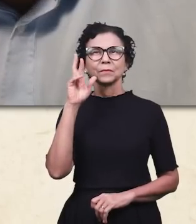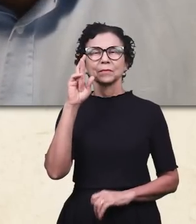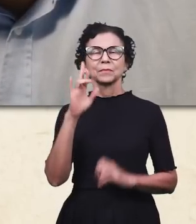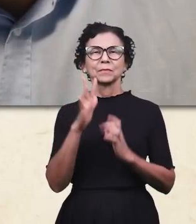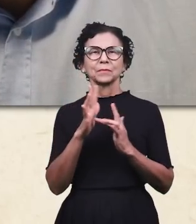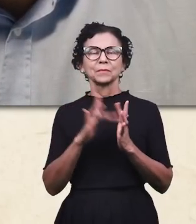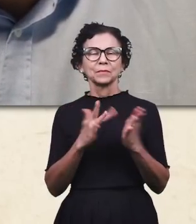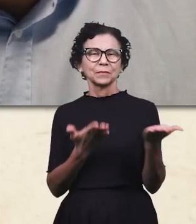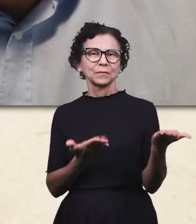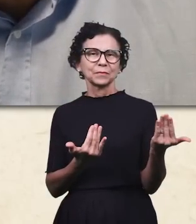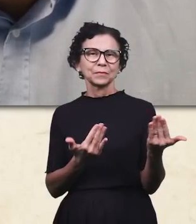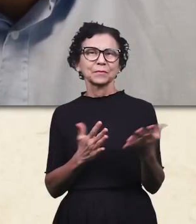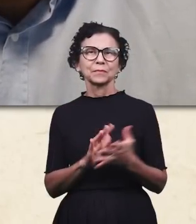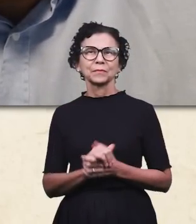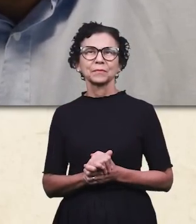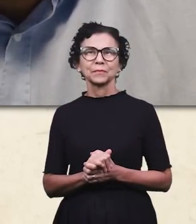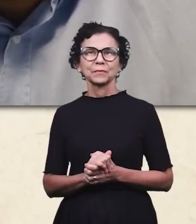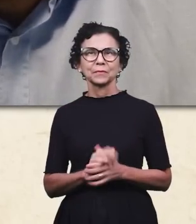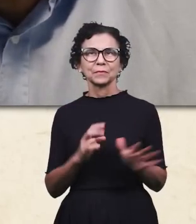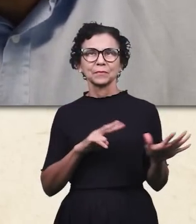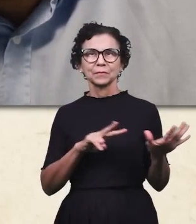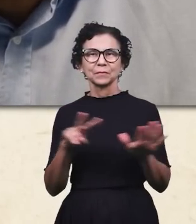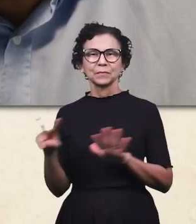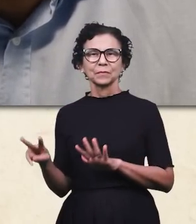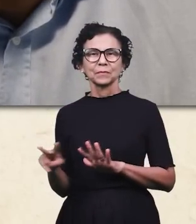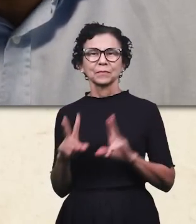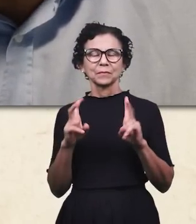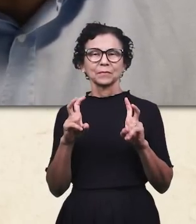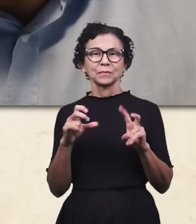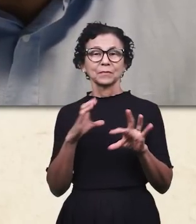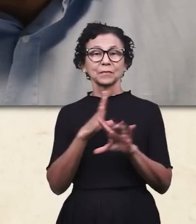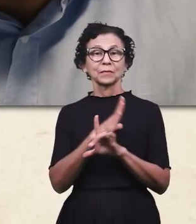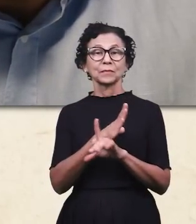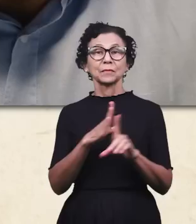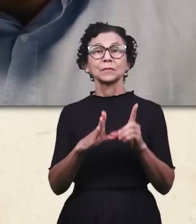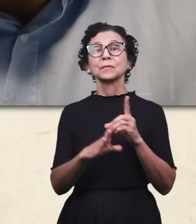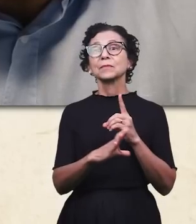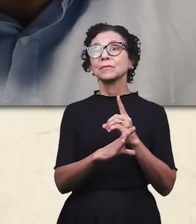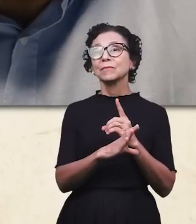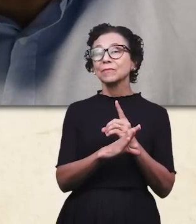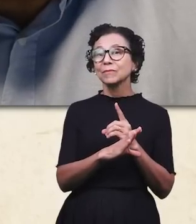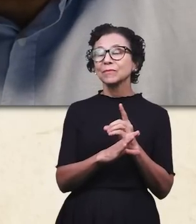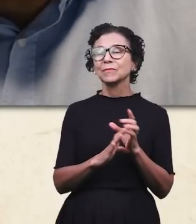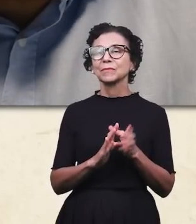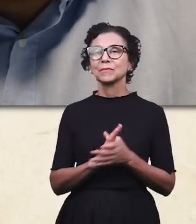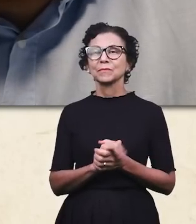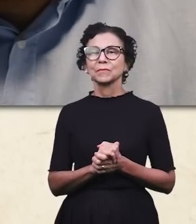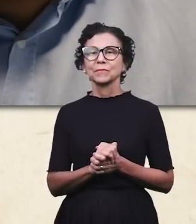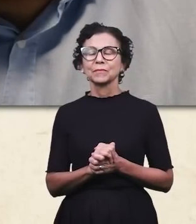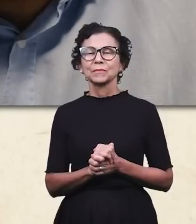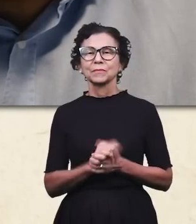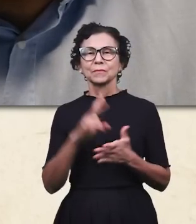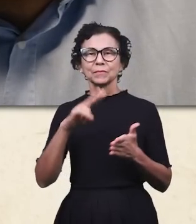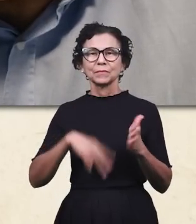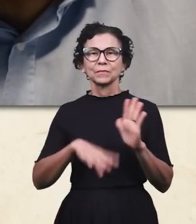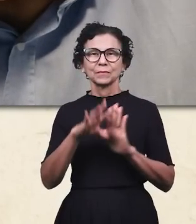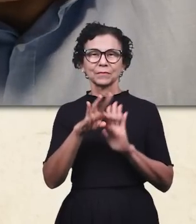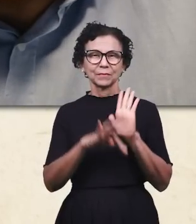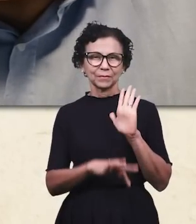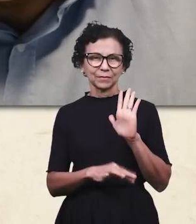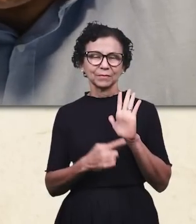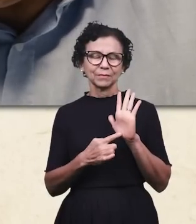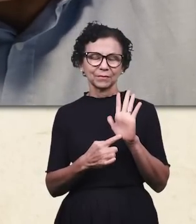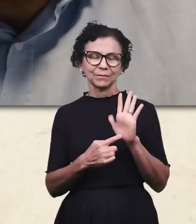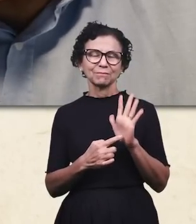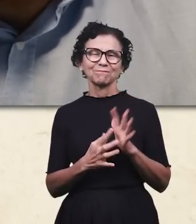A paz do Senhor, jovens. O assunto dessa semana é o culto. E eu gostaria de deixar aqui um texto para a nossa